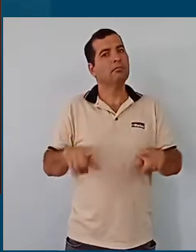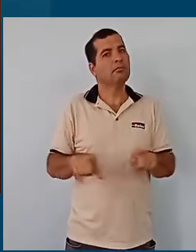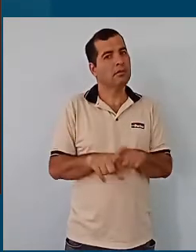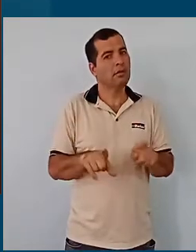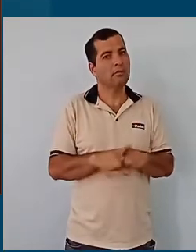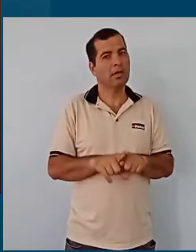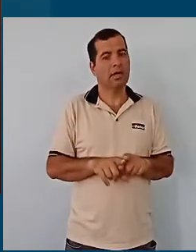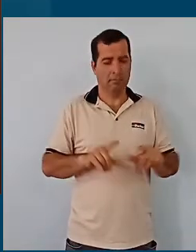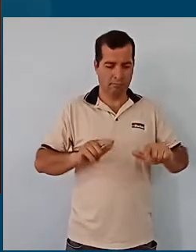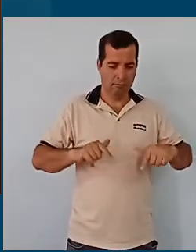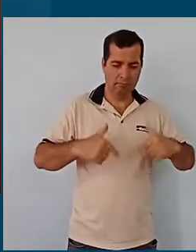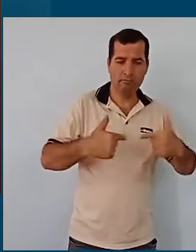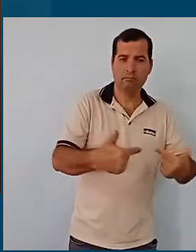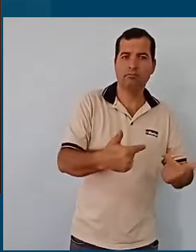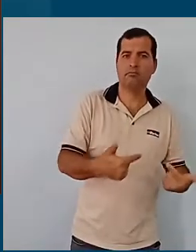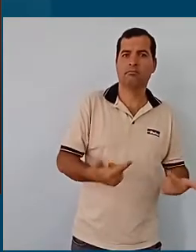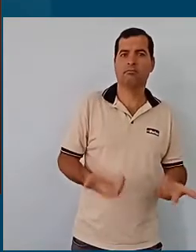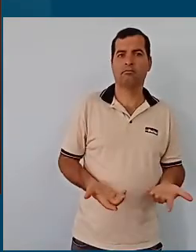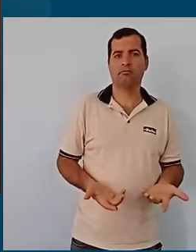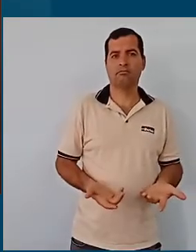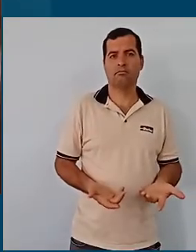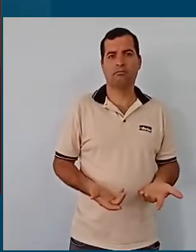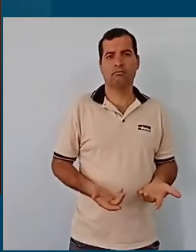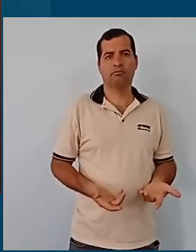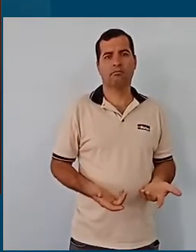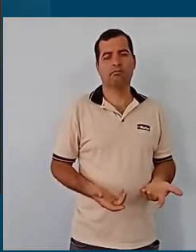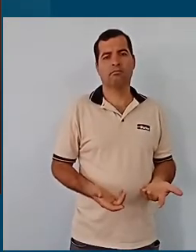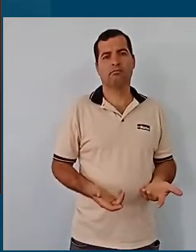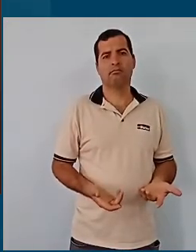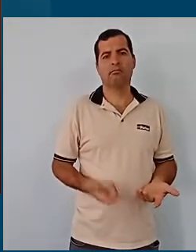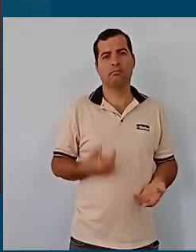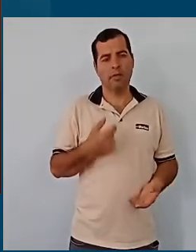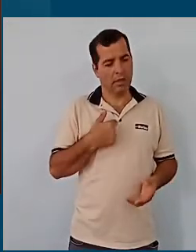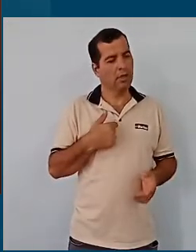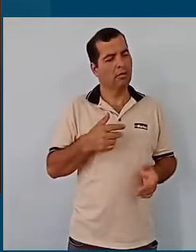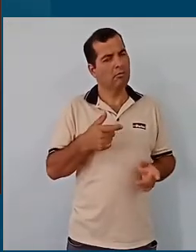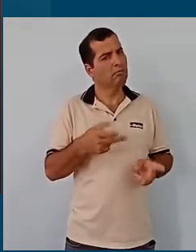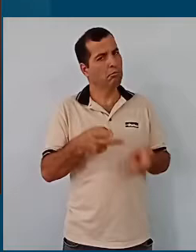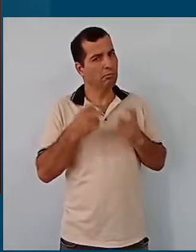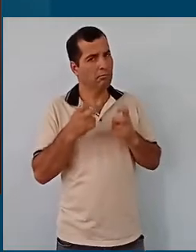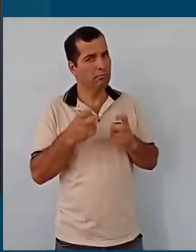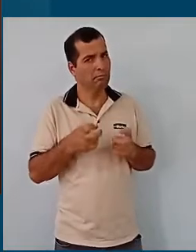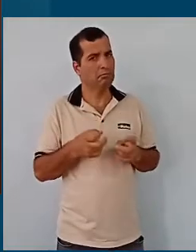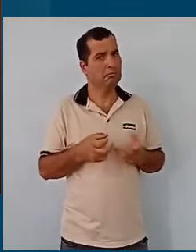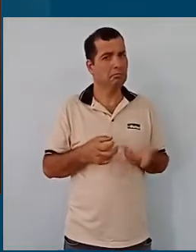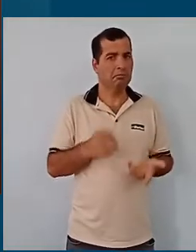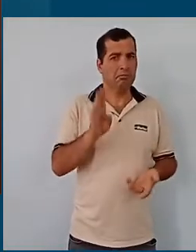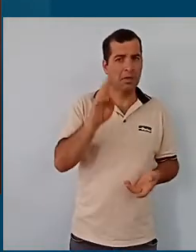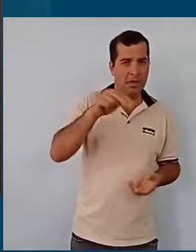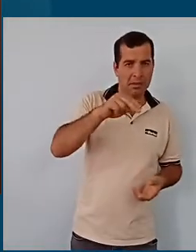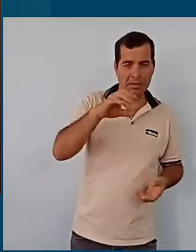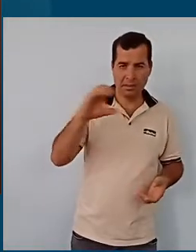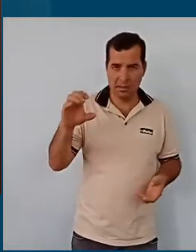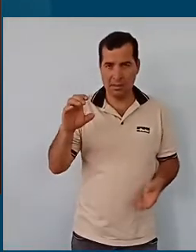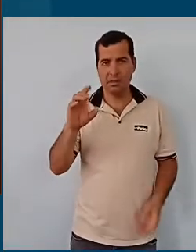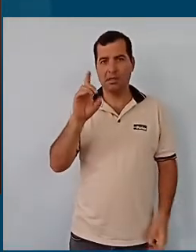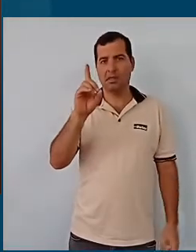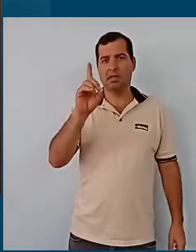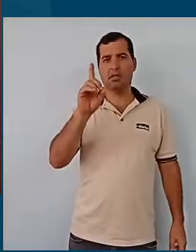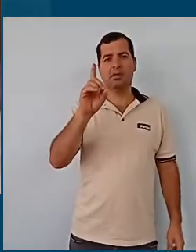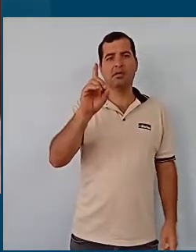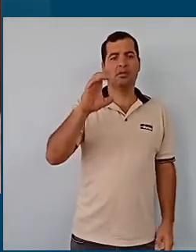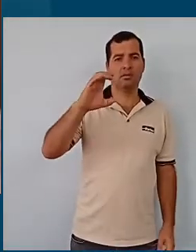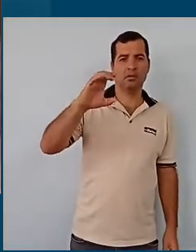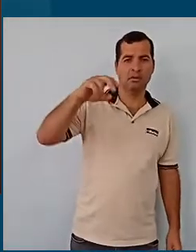ativamente, eu estou cotando aqui em linhas gerais a BNCC, as diretrizes curriculares,